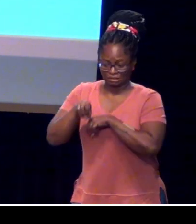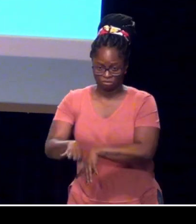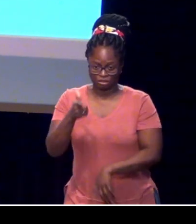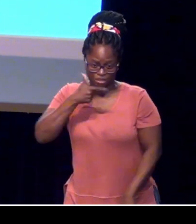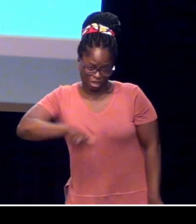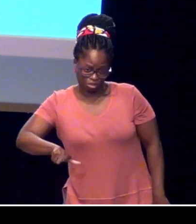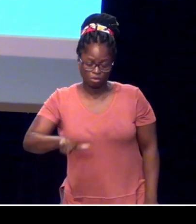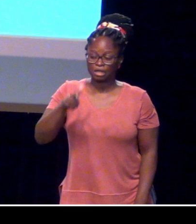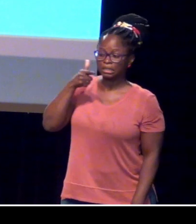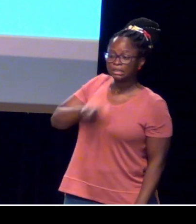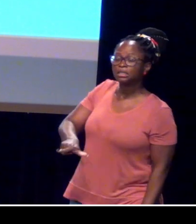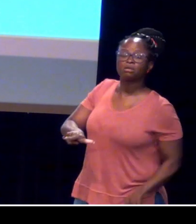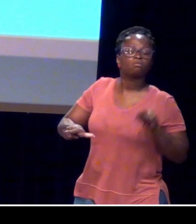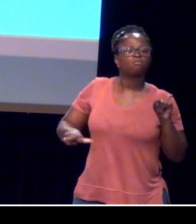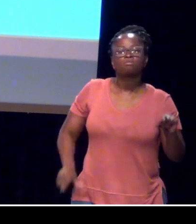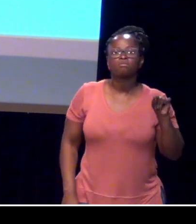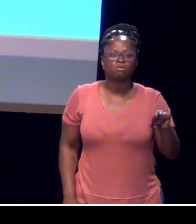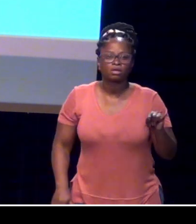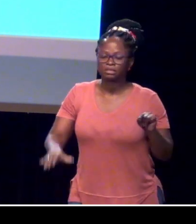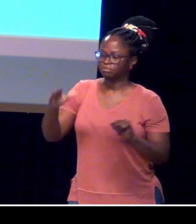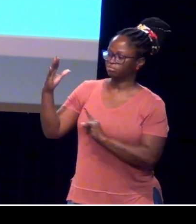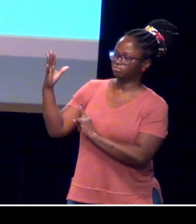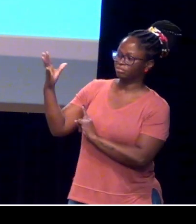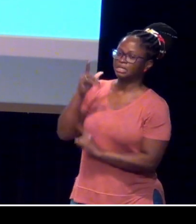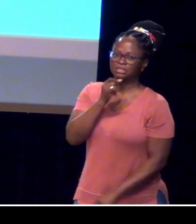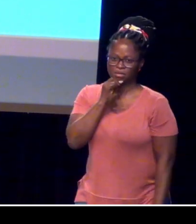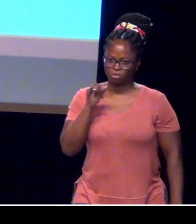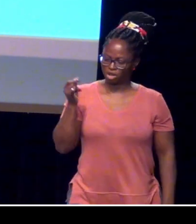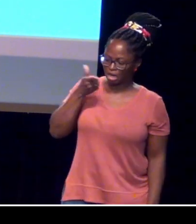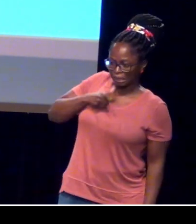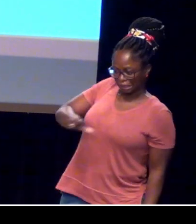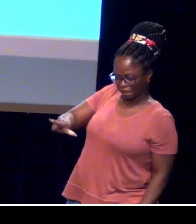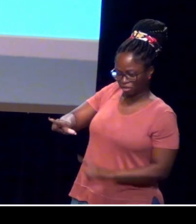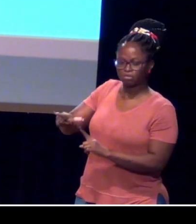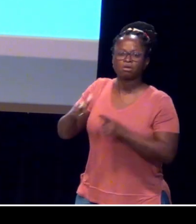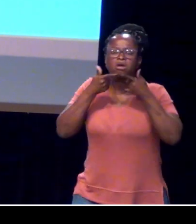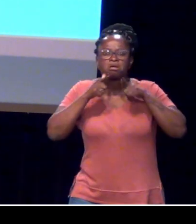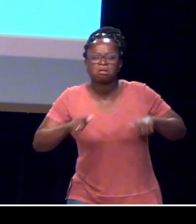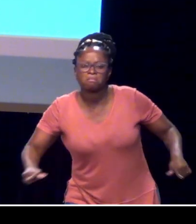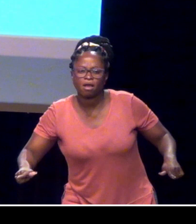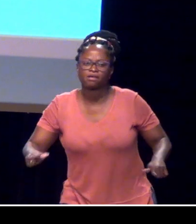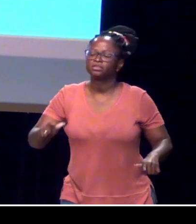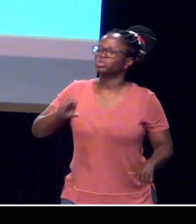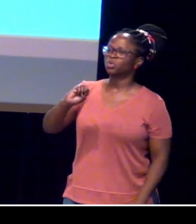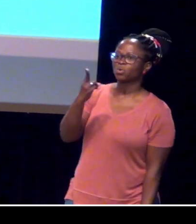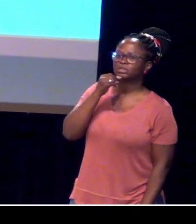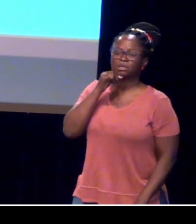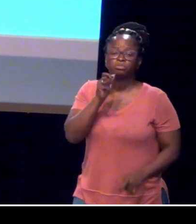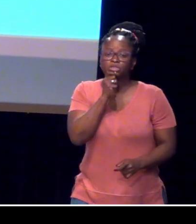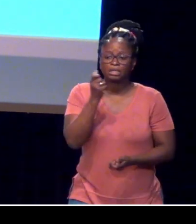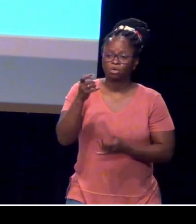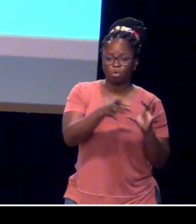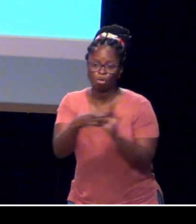língua. Língua que não tem quem fale, língua que passa pela sua gramática, que não tem quem enuncie, não